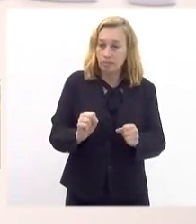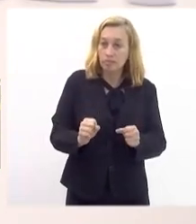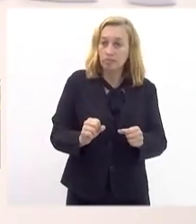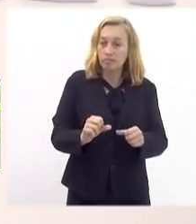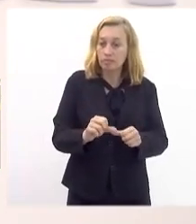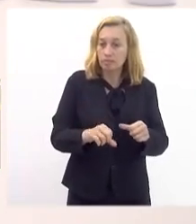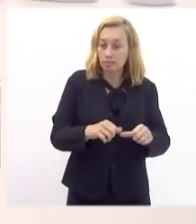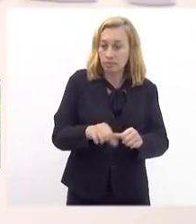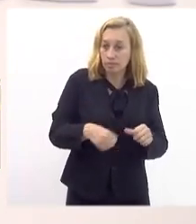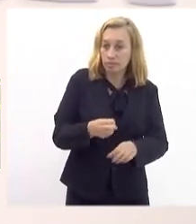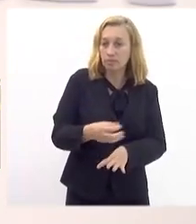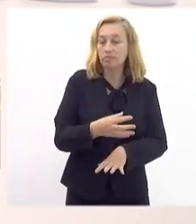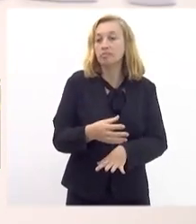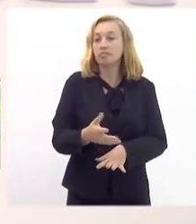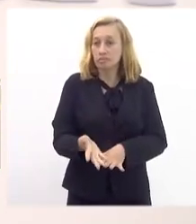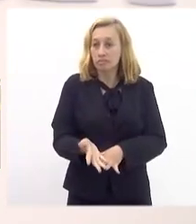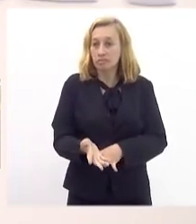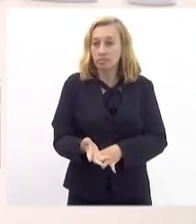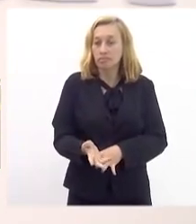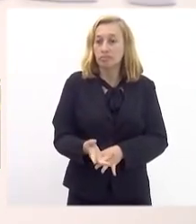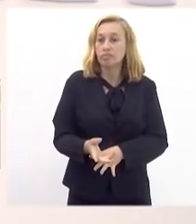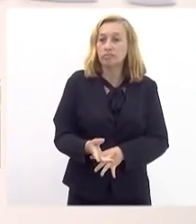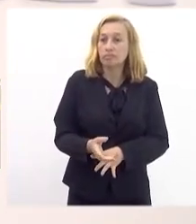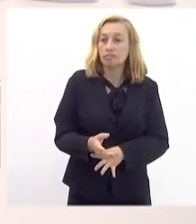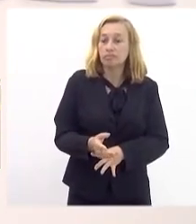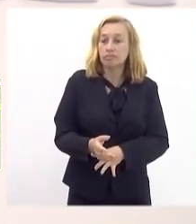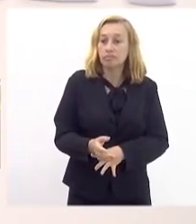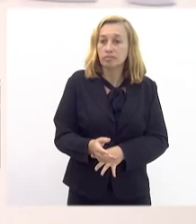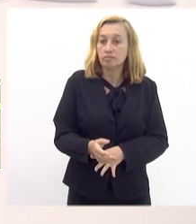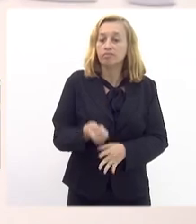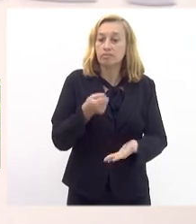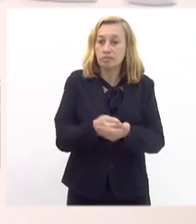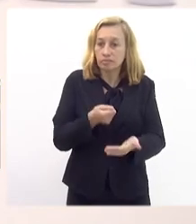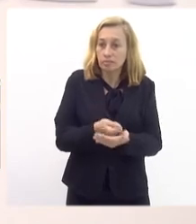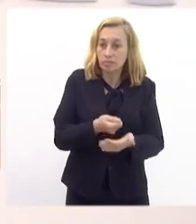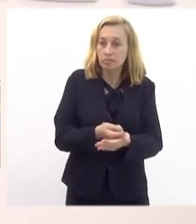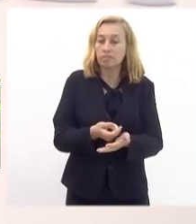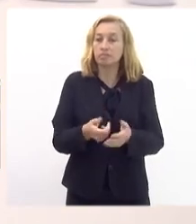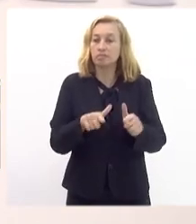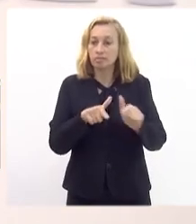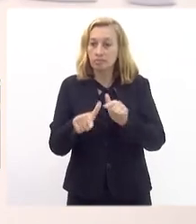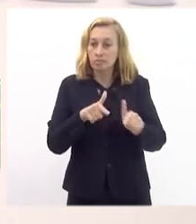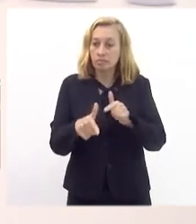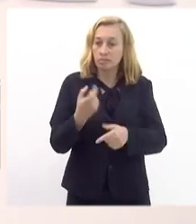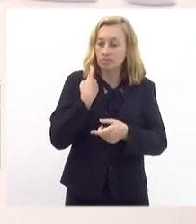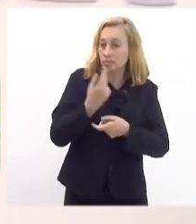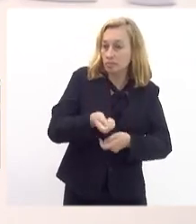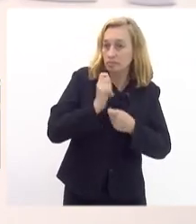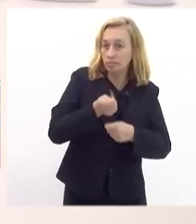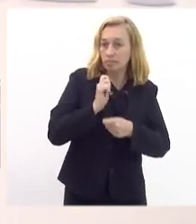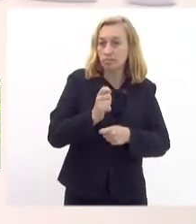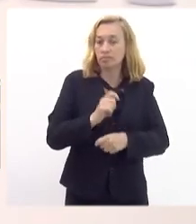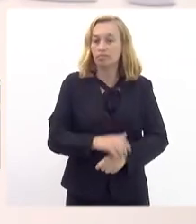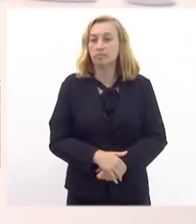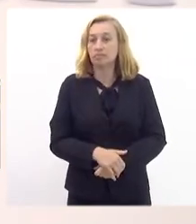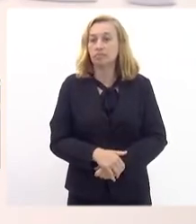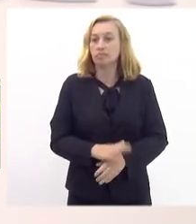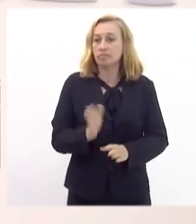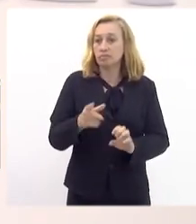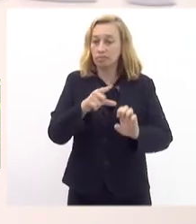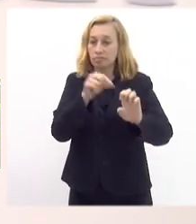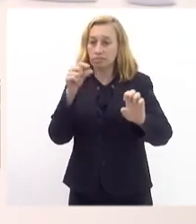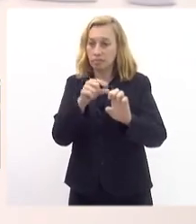cinco vezes não pagarmos tinha para o por uma ideia exige medidas compensatórias por pescadores mitigadoras agora o